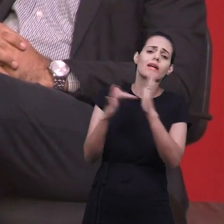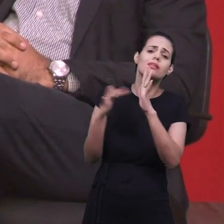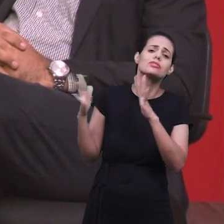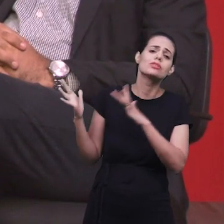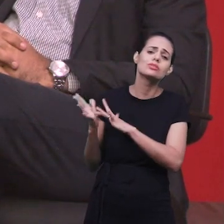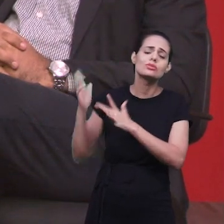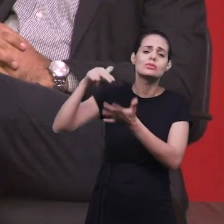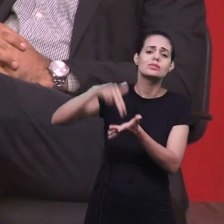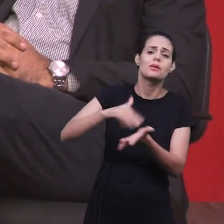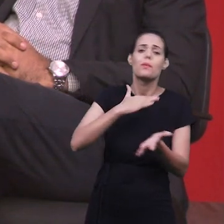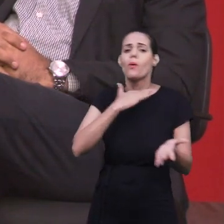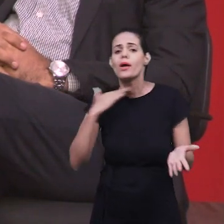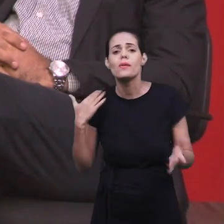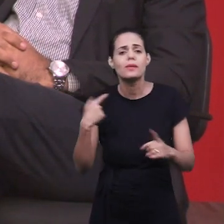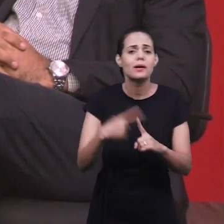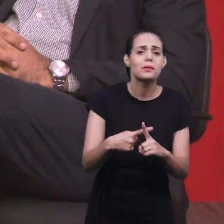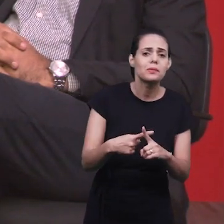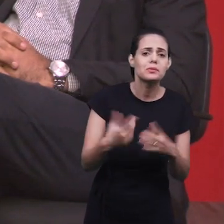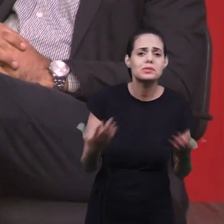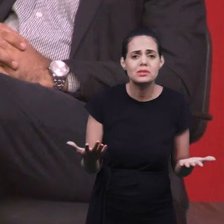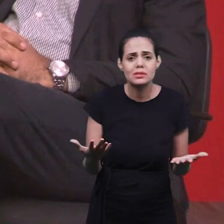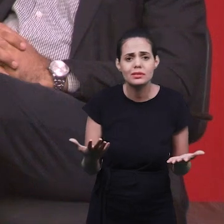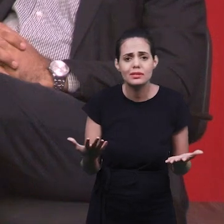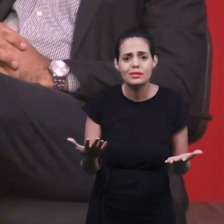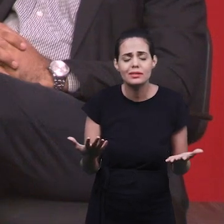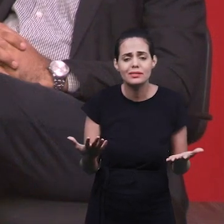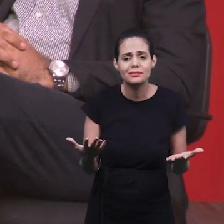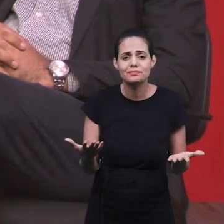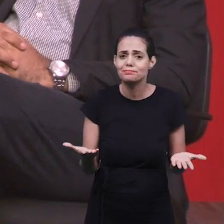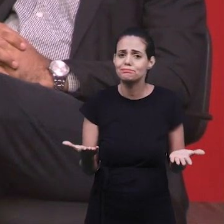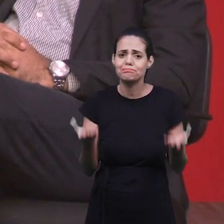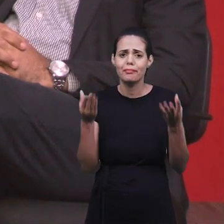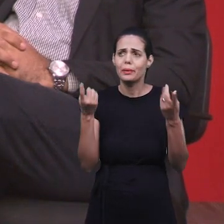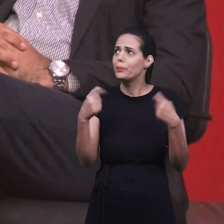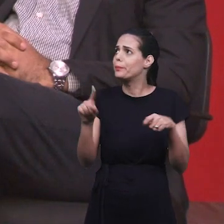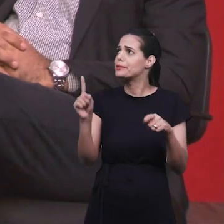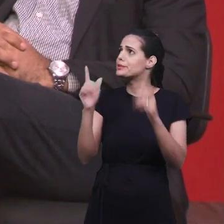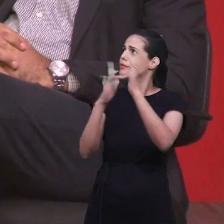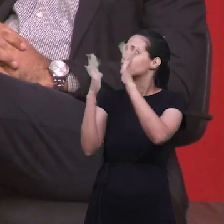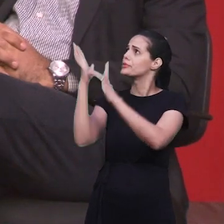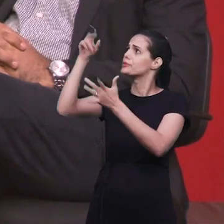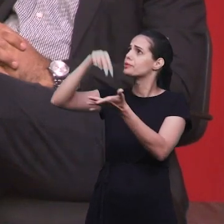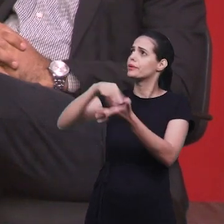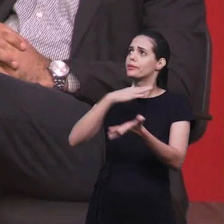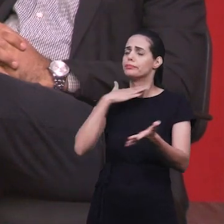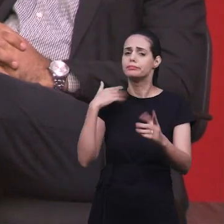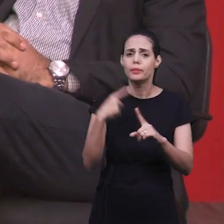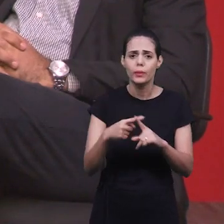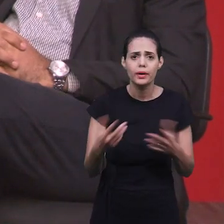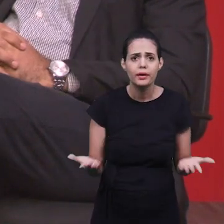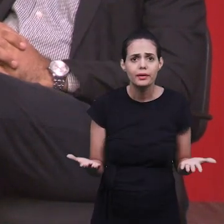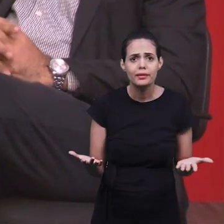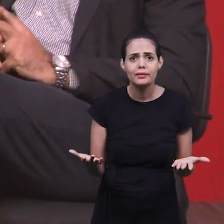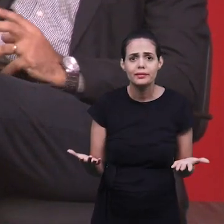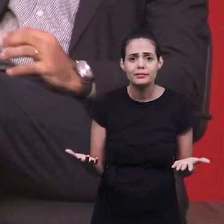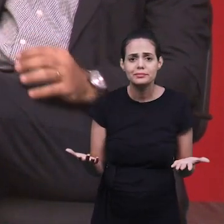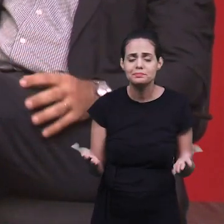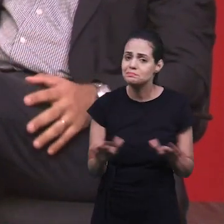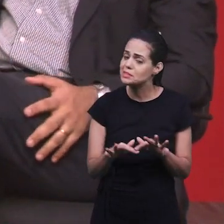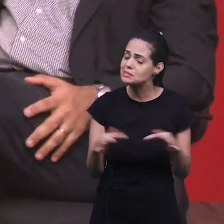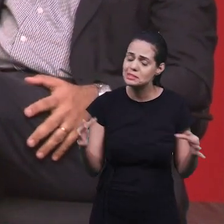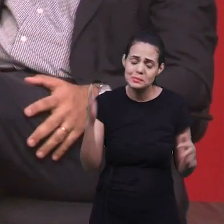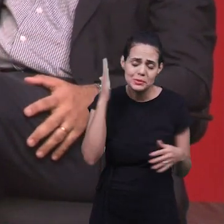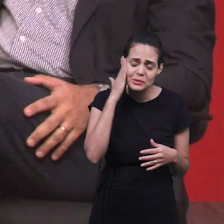lei, já estava resolvido. Segue-se que Cristo morreu debalde, morreu em vão. Então não precisava Jesus ter